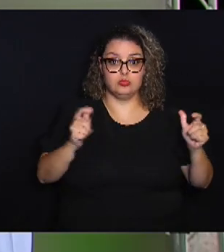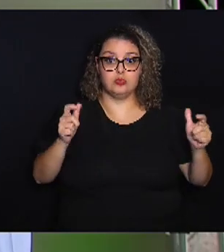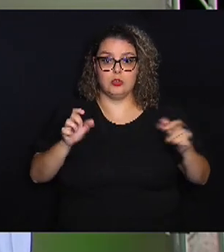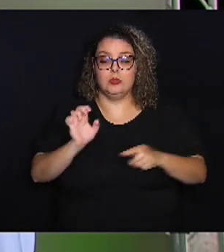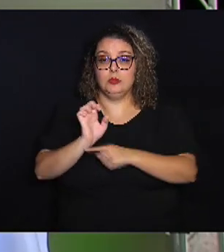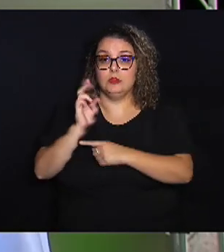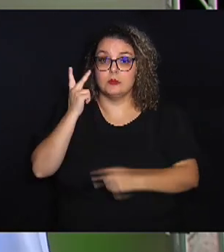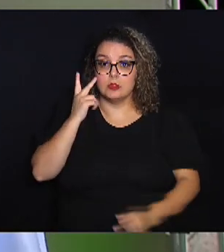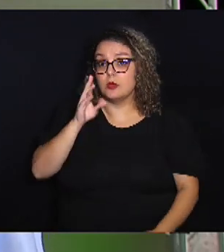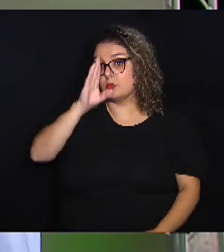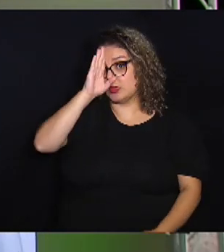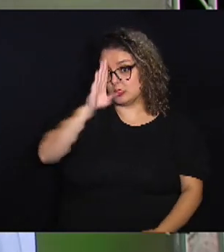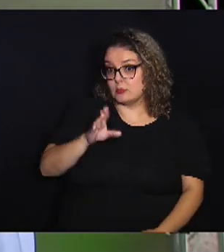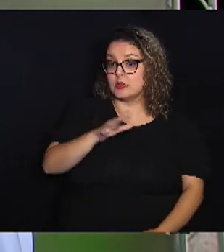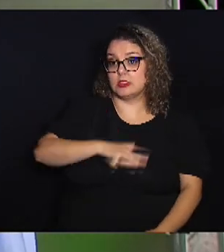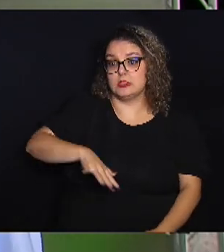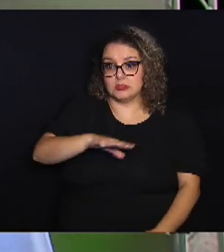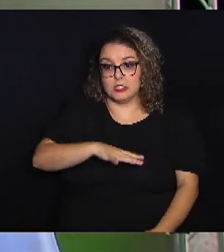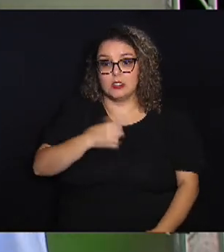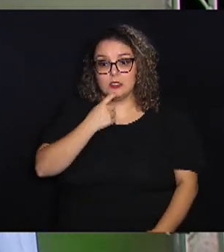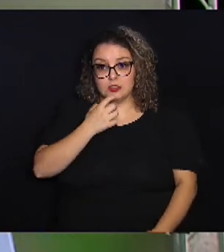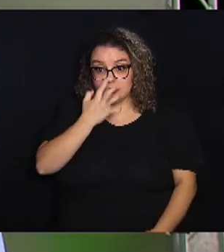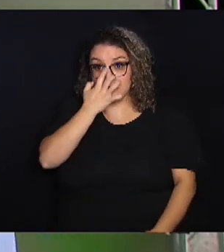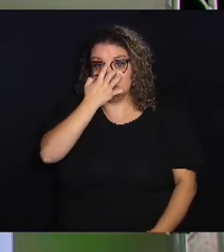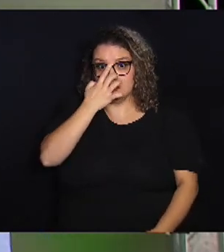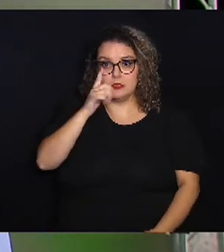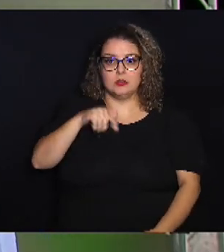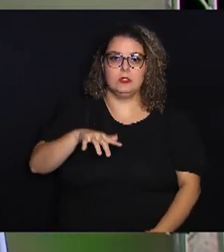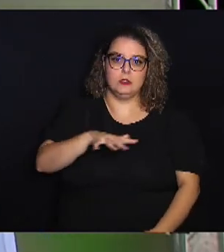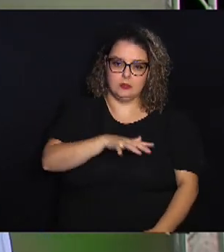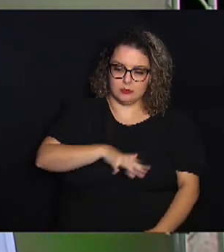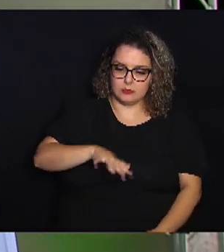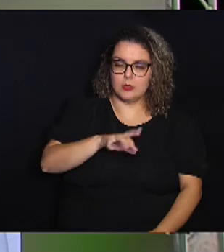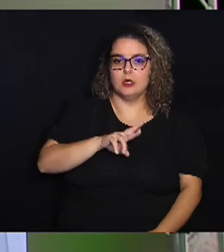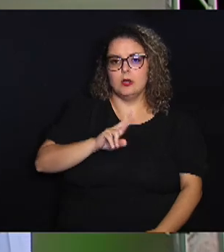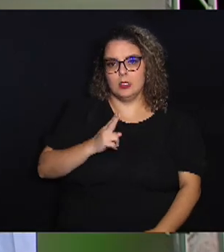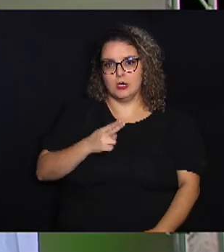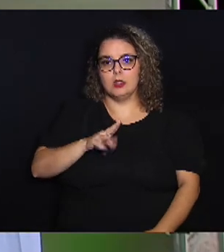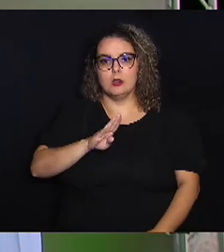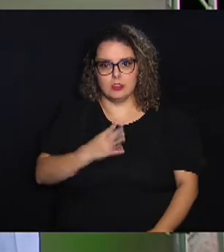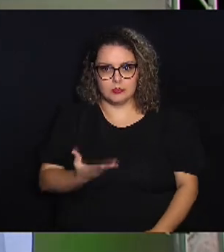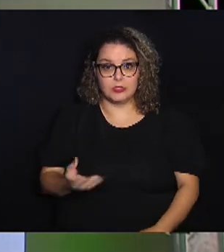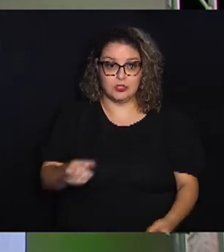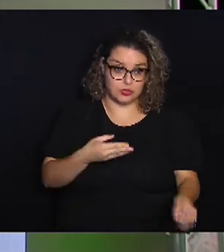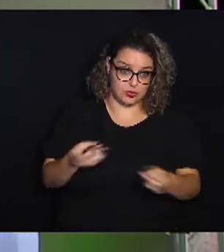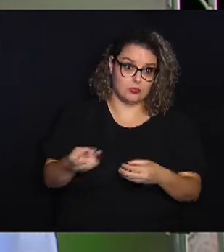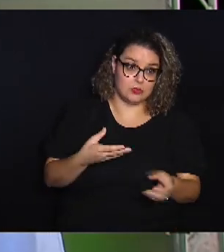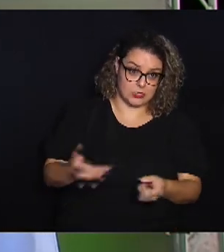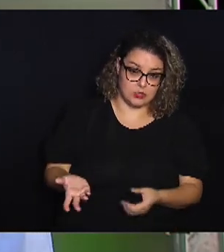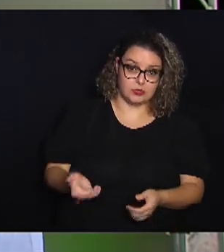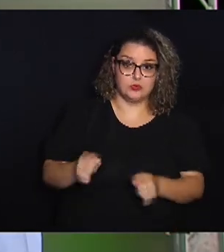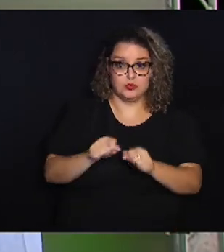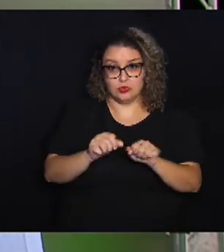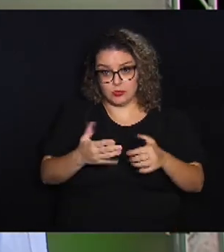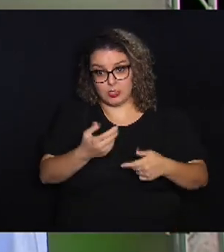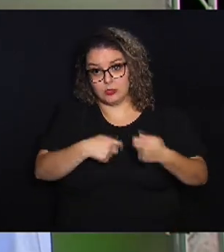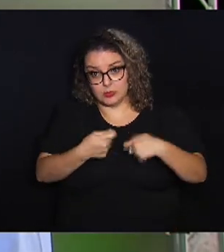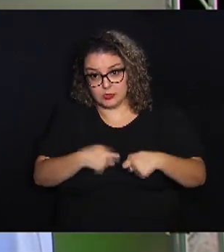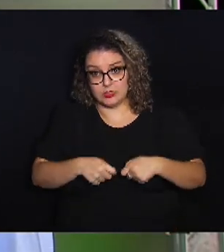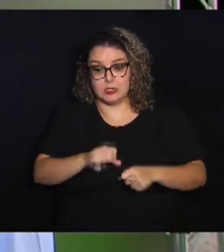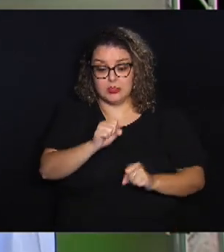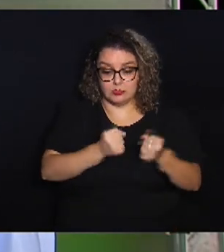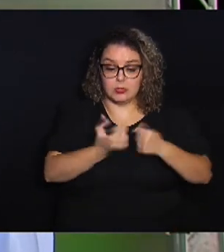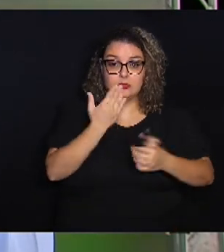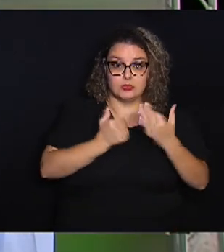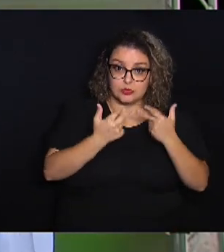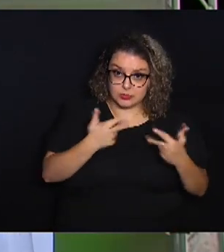Paulo, principalmente nessa região de Campinas, que acaba sendo um hub aqui de inovação no agronegócio e principalmente na indústria da